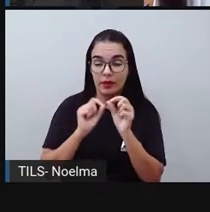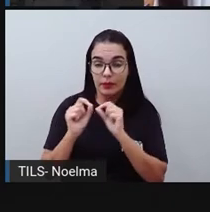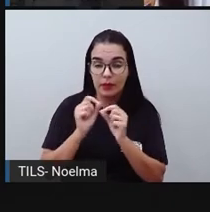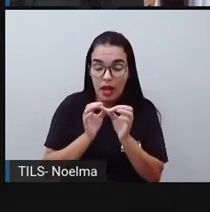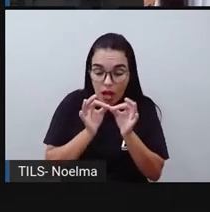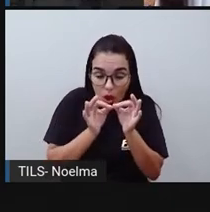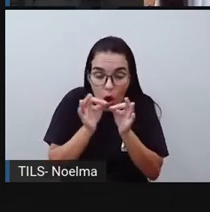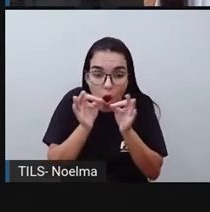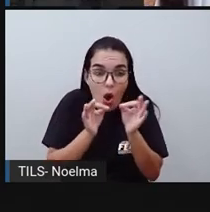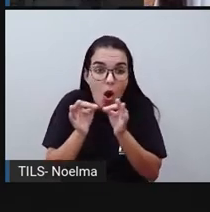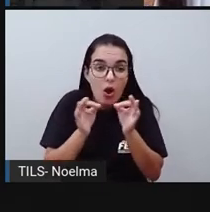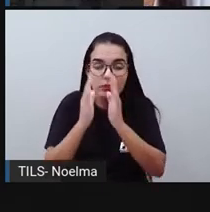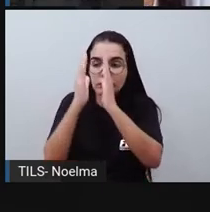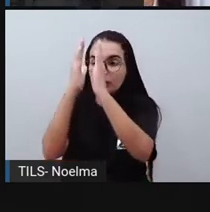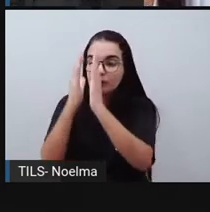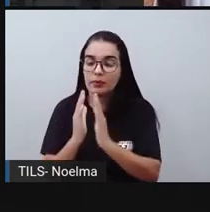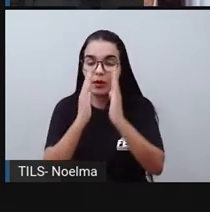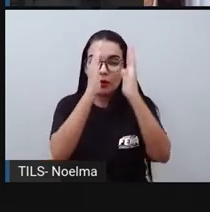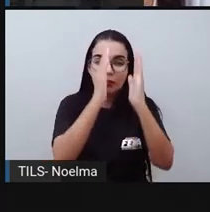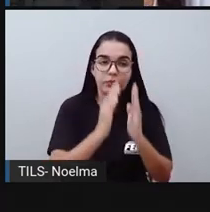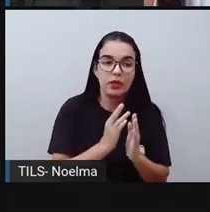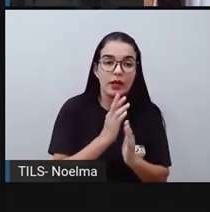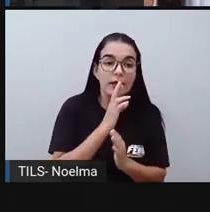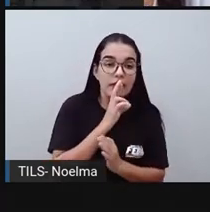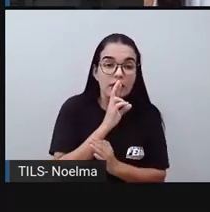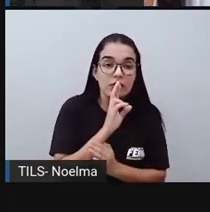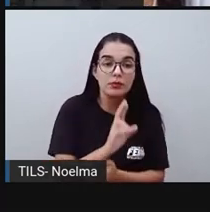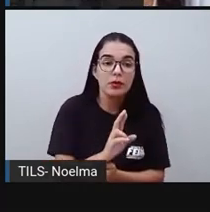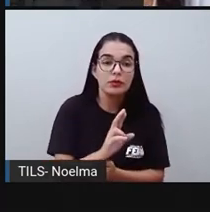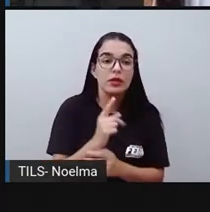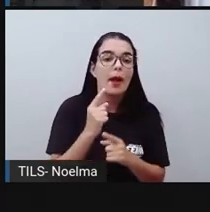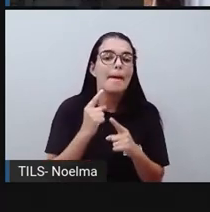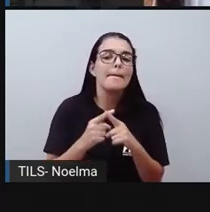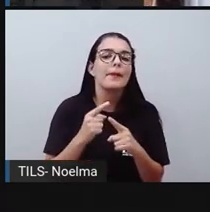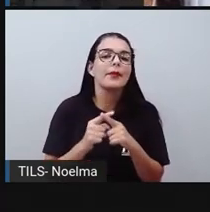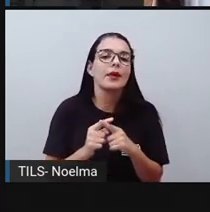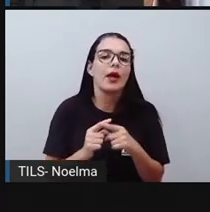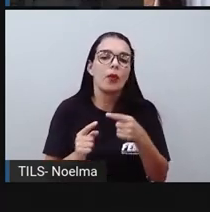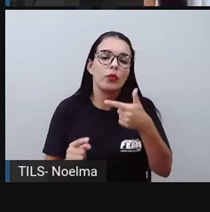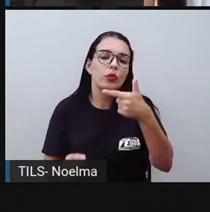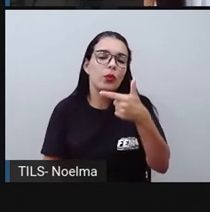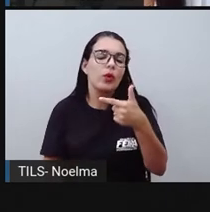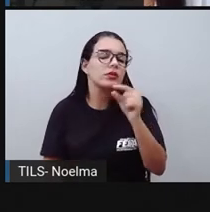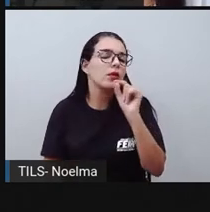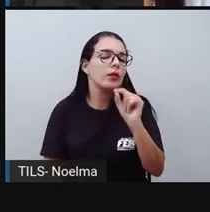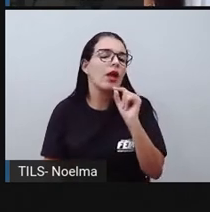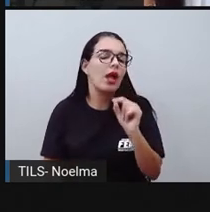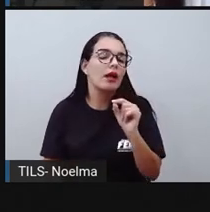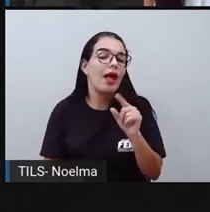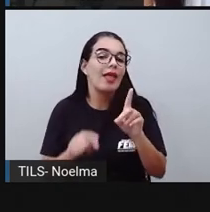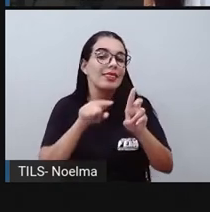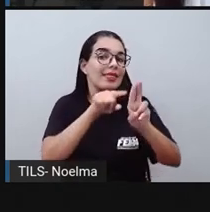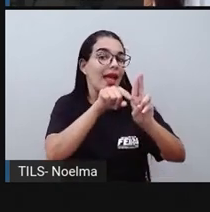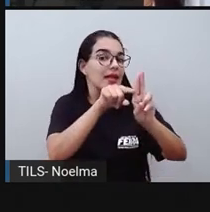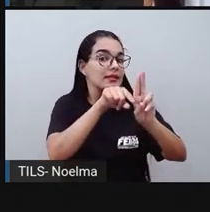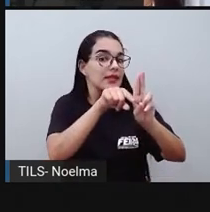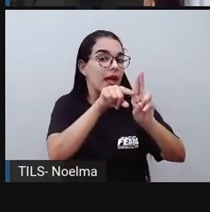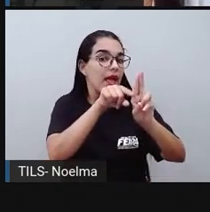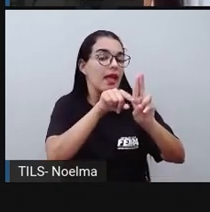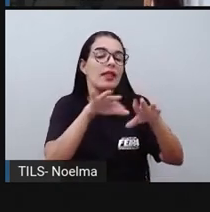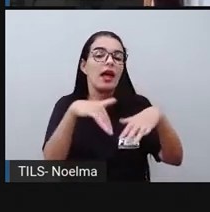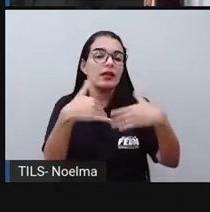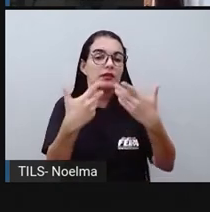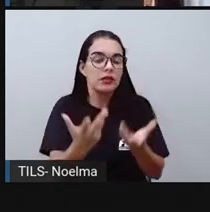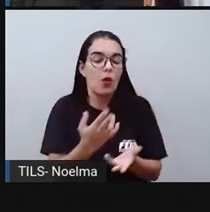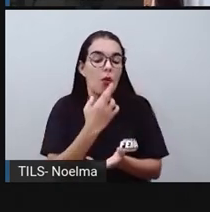este posicionamento do resultado, não é? Porque o 2 aqui, ele já é uma dezena. Então, o resultado eu